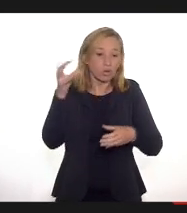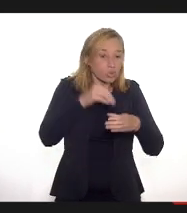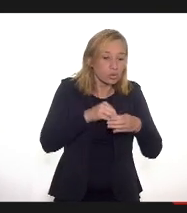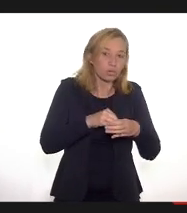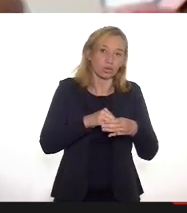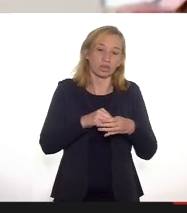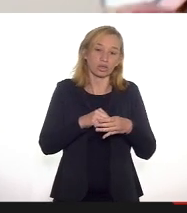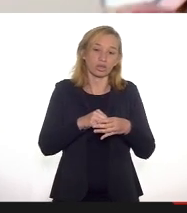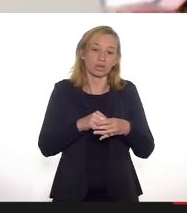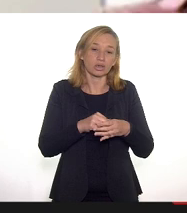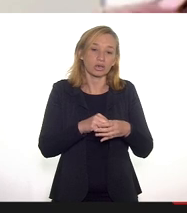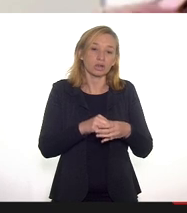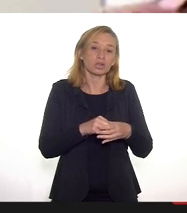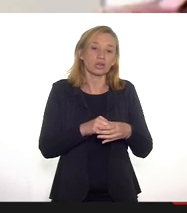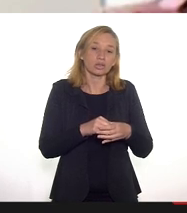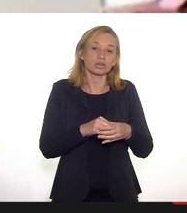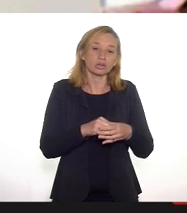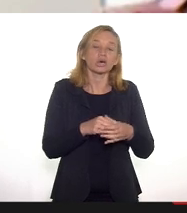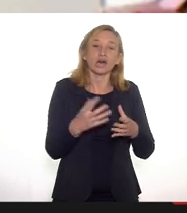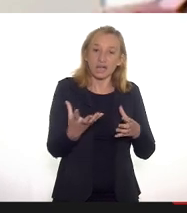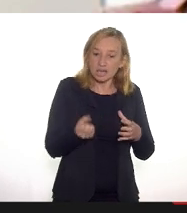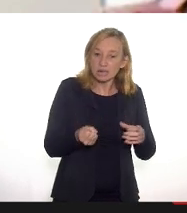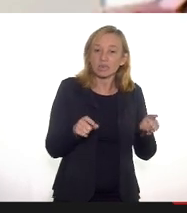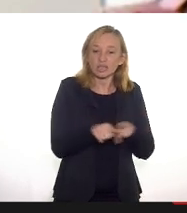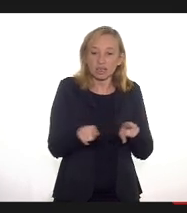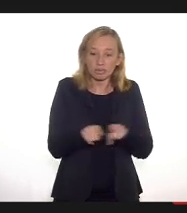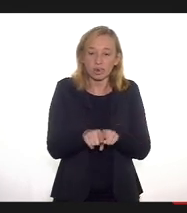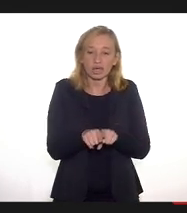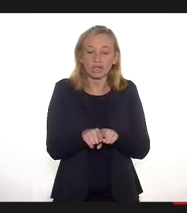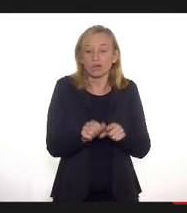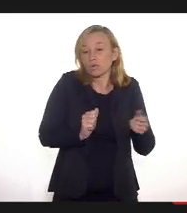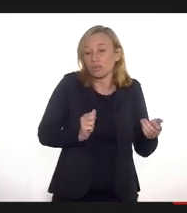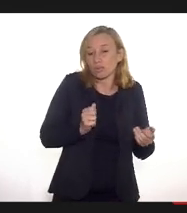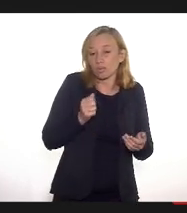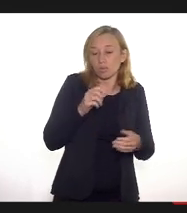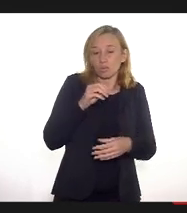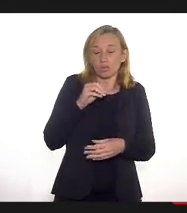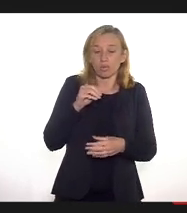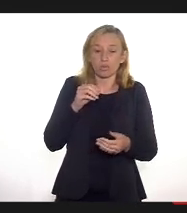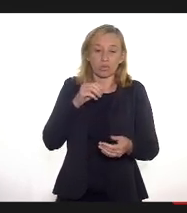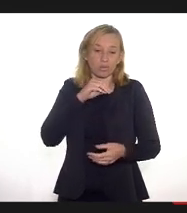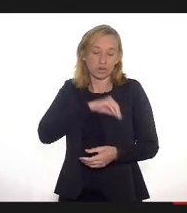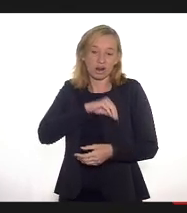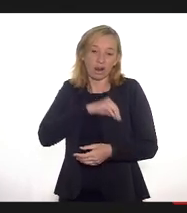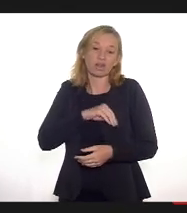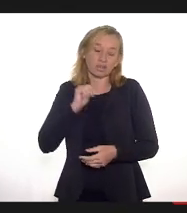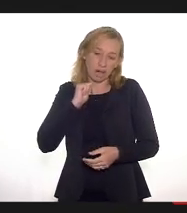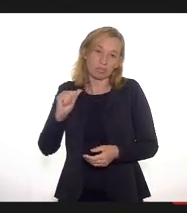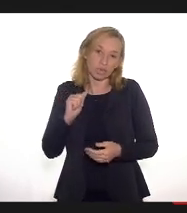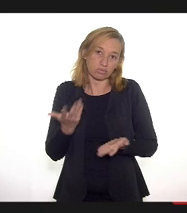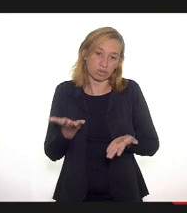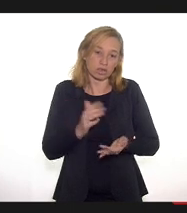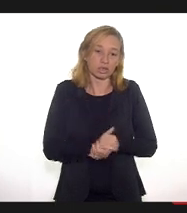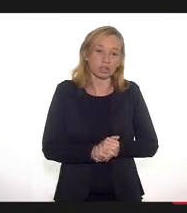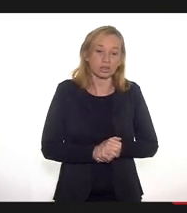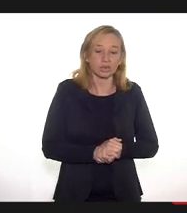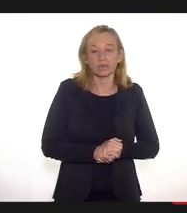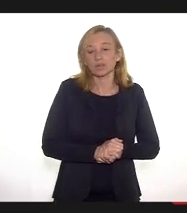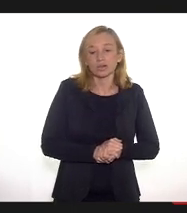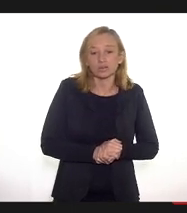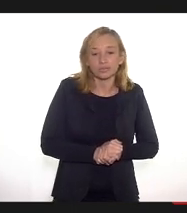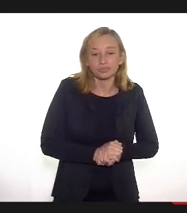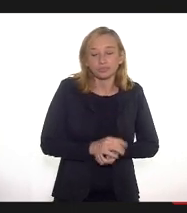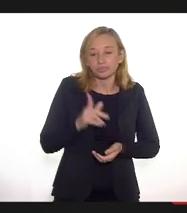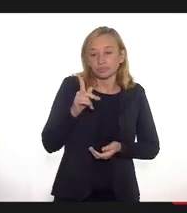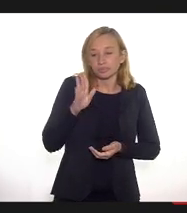incluídos fossem invocados para receber o pagamento de abril. A gente tem uma lei aprovada na lei que não permite a suspensão de